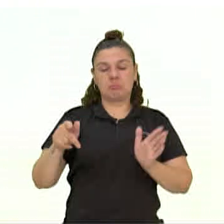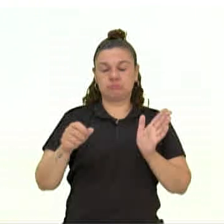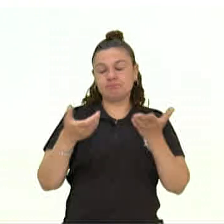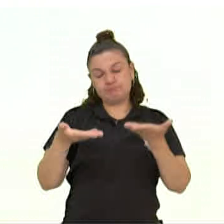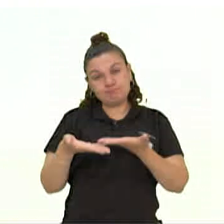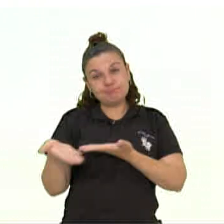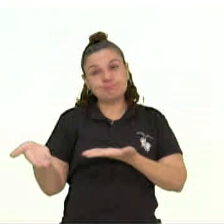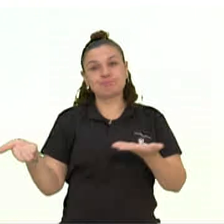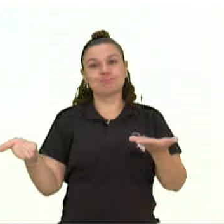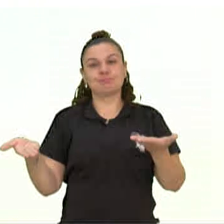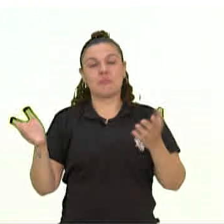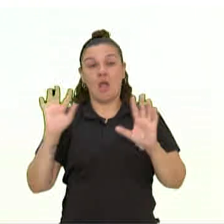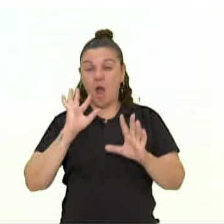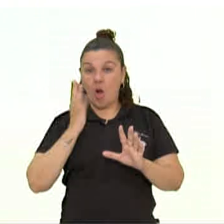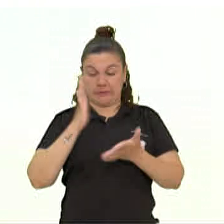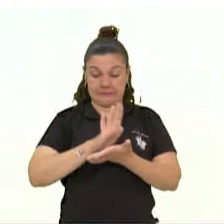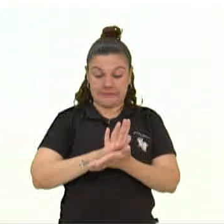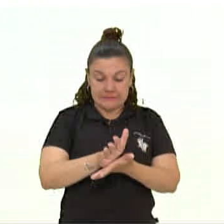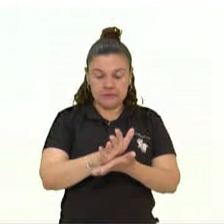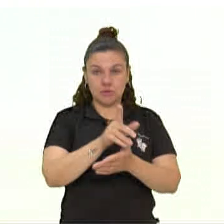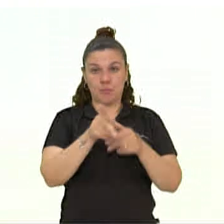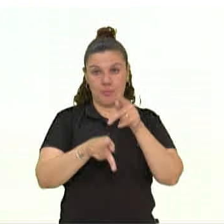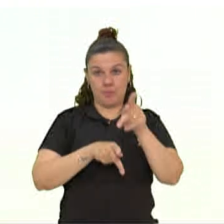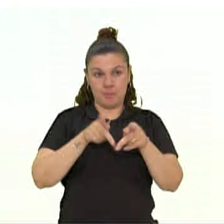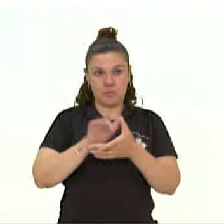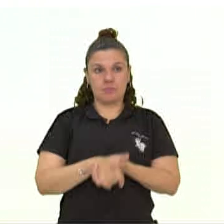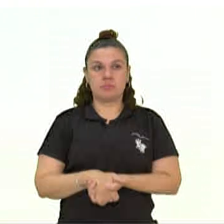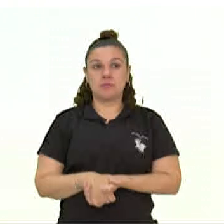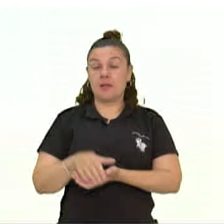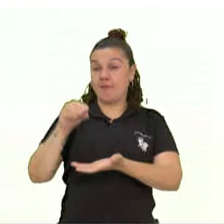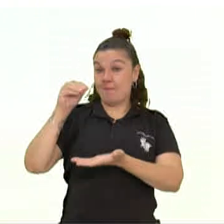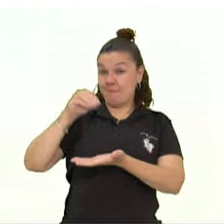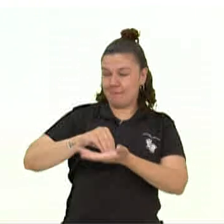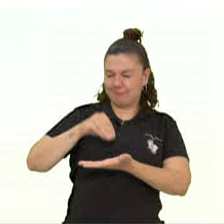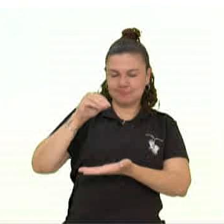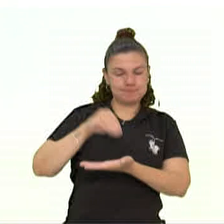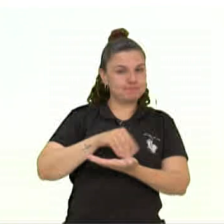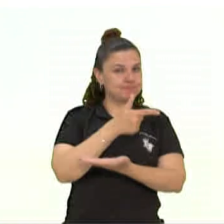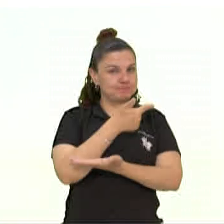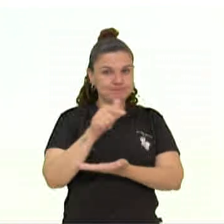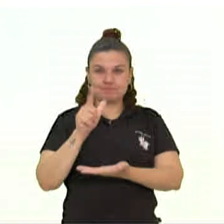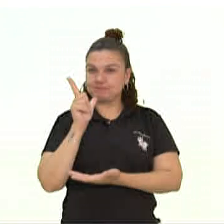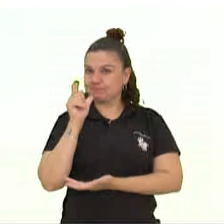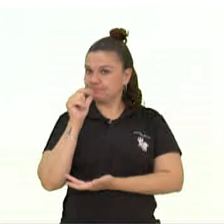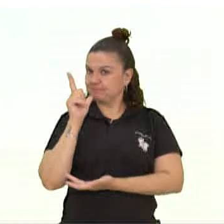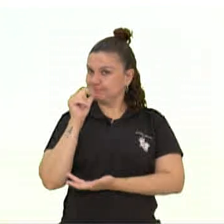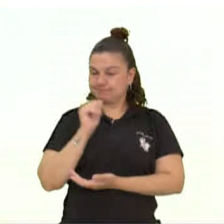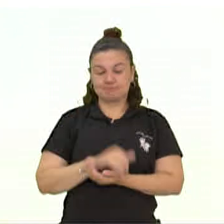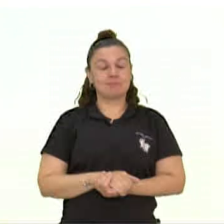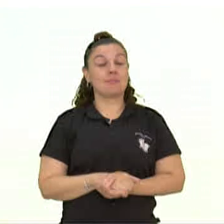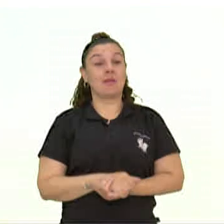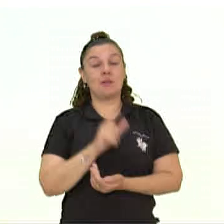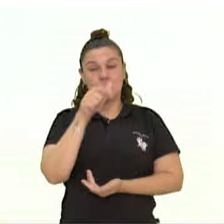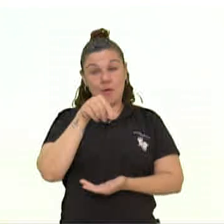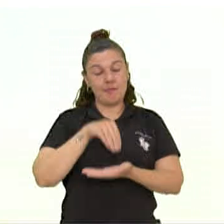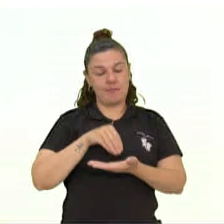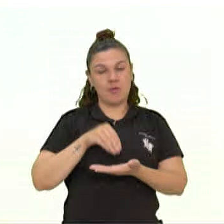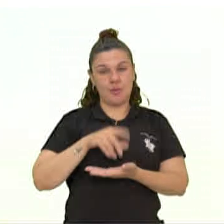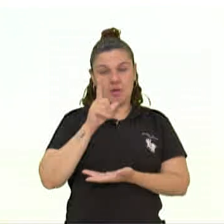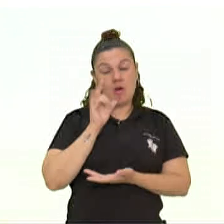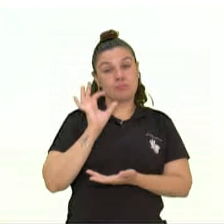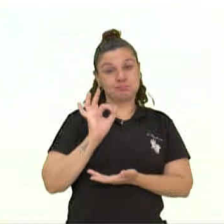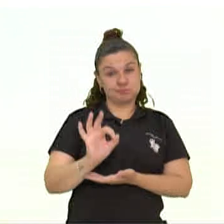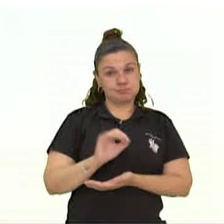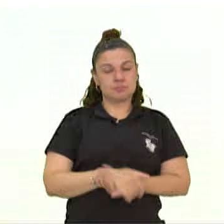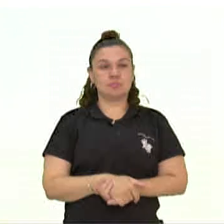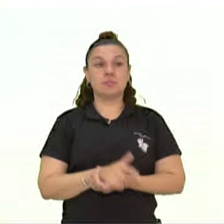muito efetivo sobre a população. Escassez crônica de água, aí um problema de recurso hídrico,